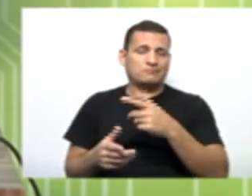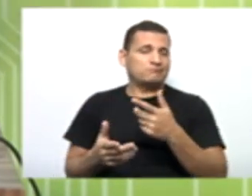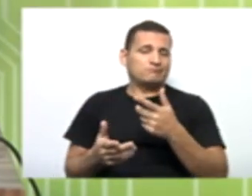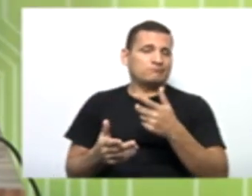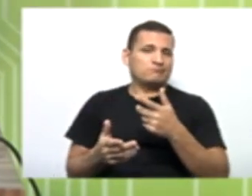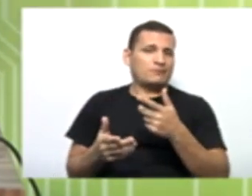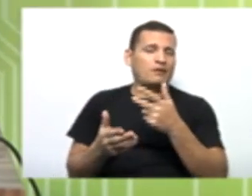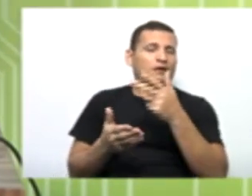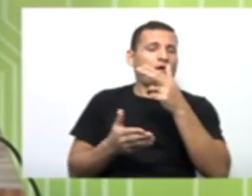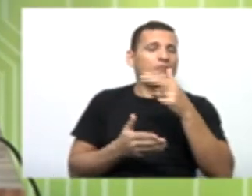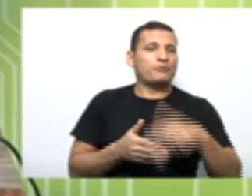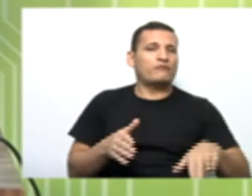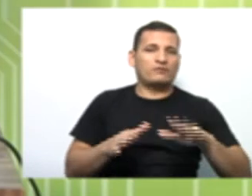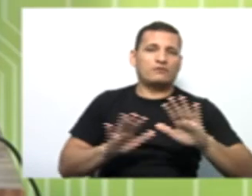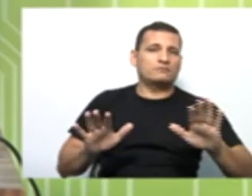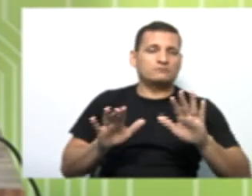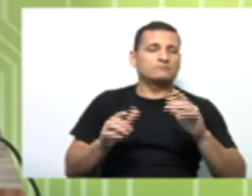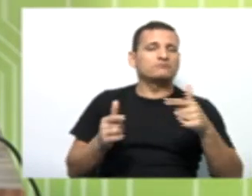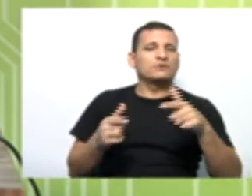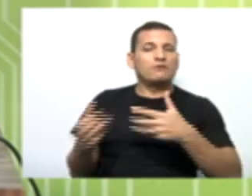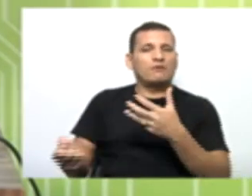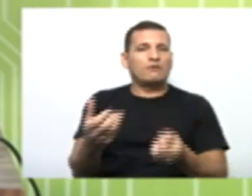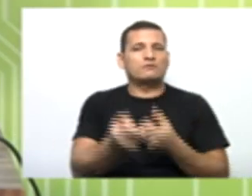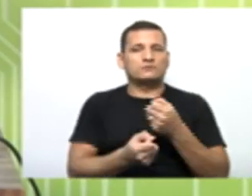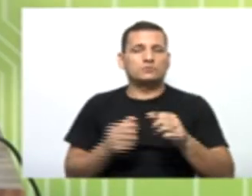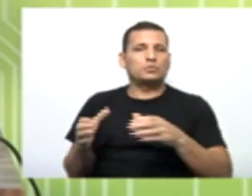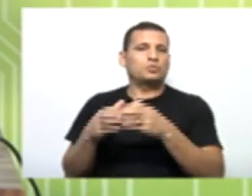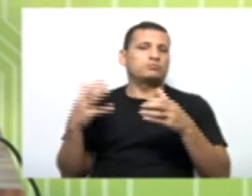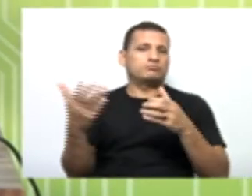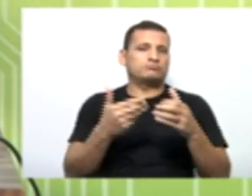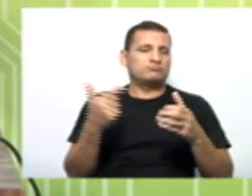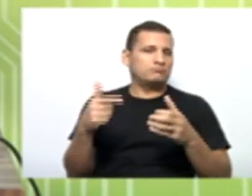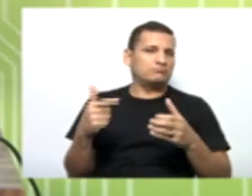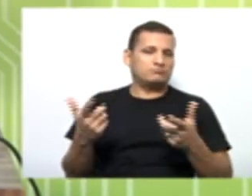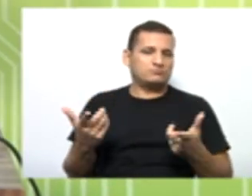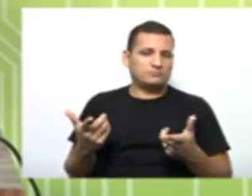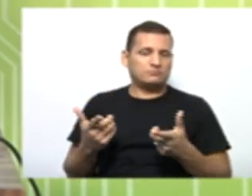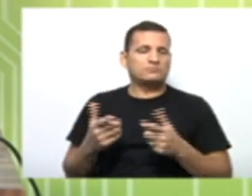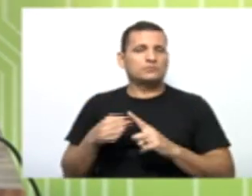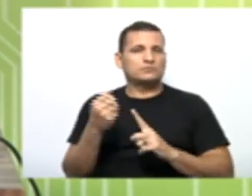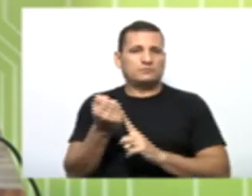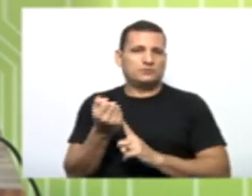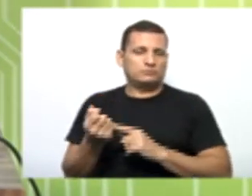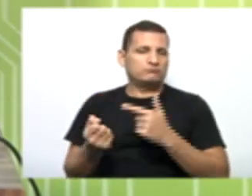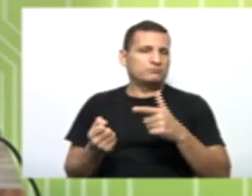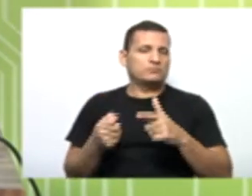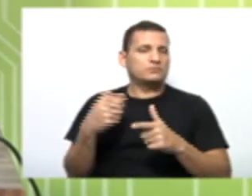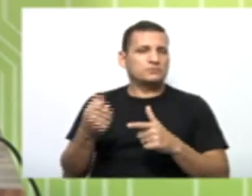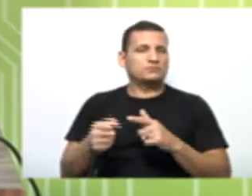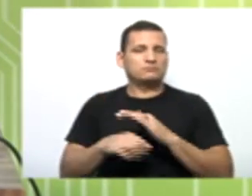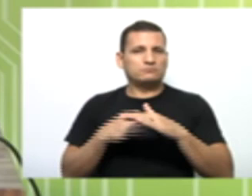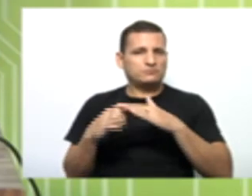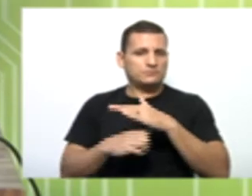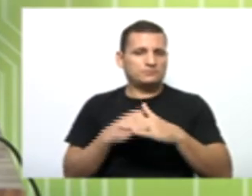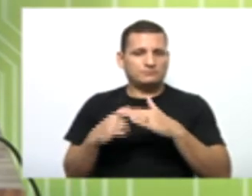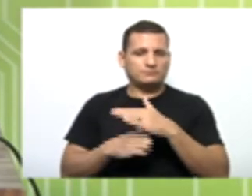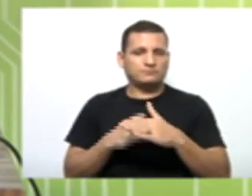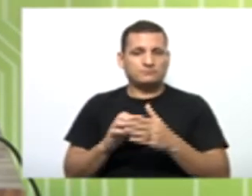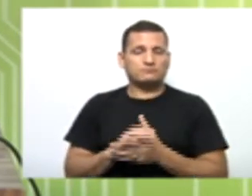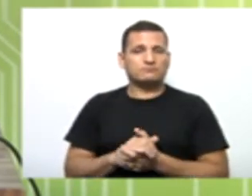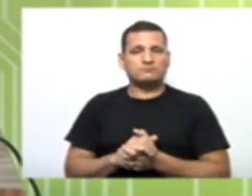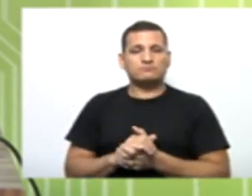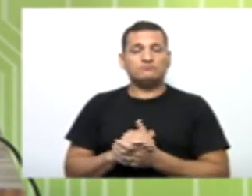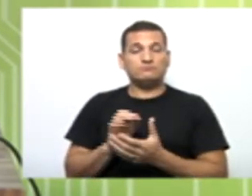reprováveis, coisas que não são aceitas coletivamente, que não são aceitas socialmente, que não são aceitas pela empresa. Então é evidente